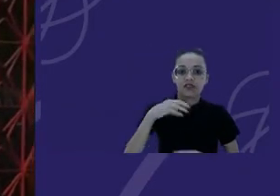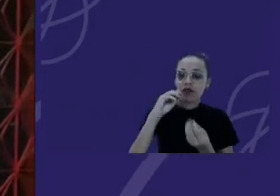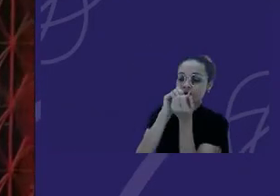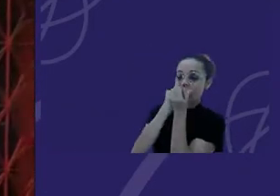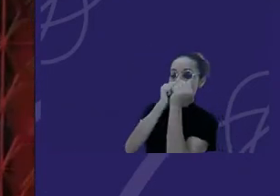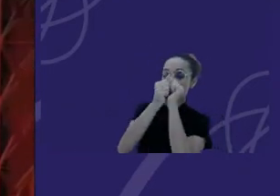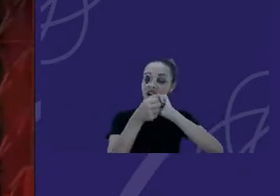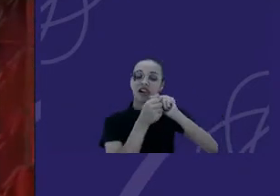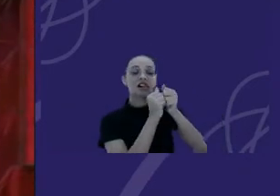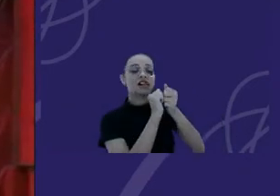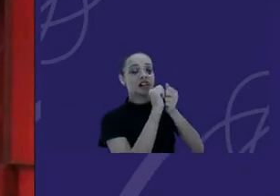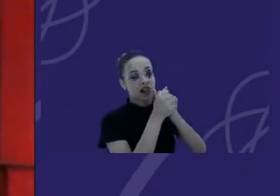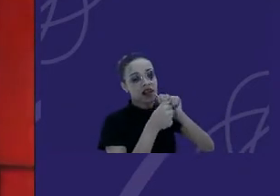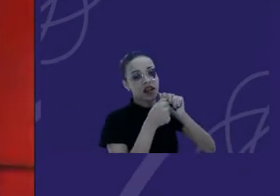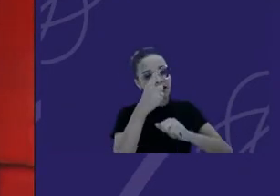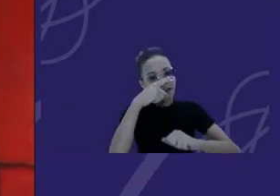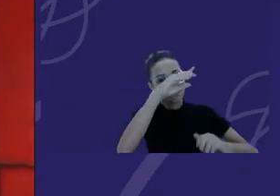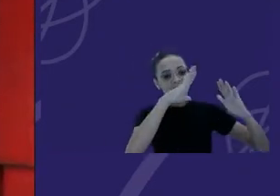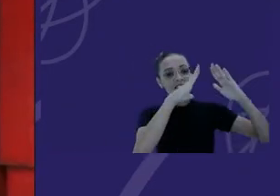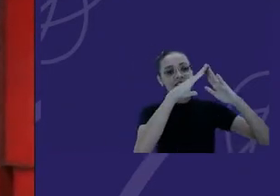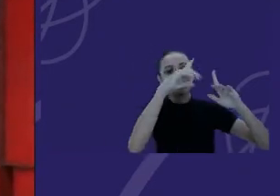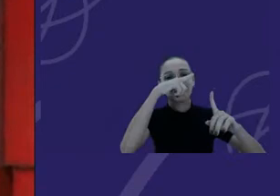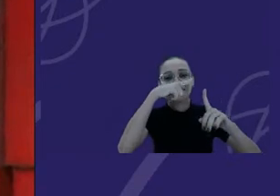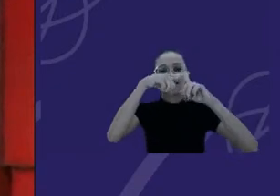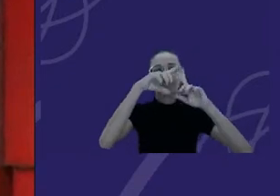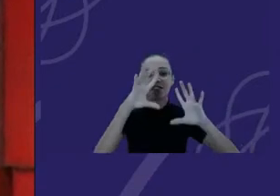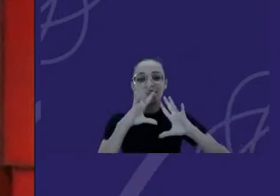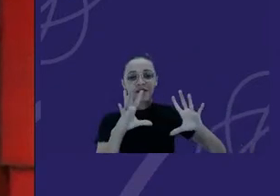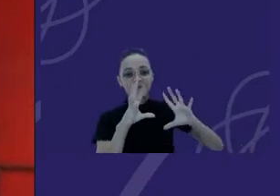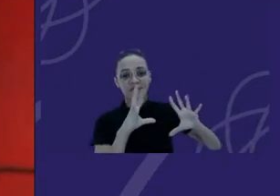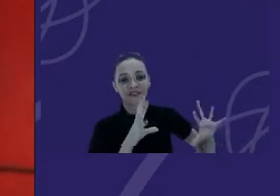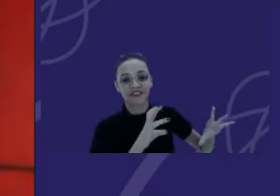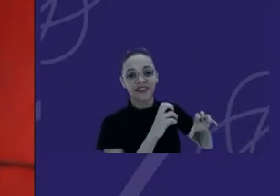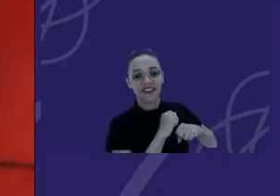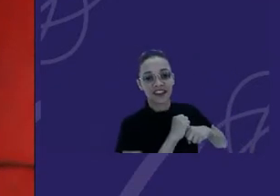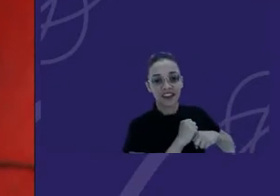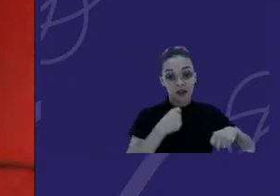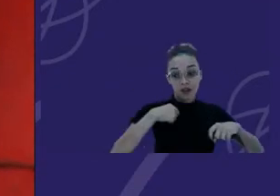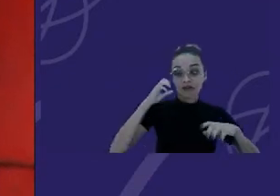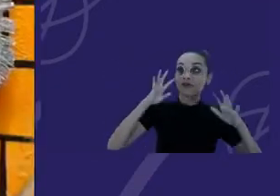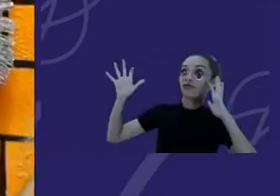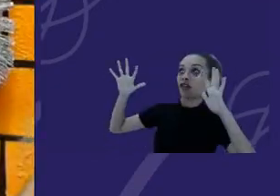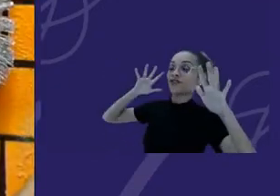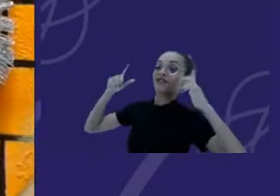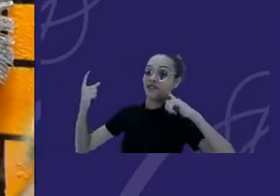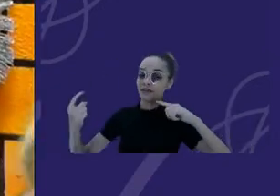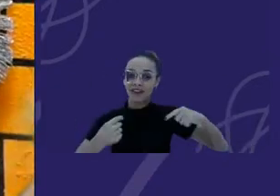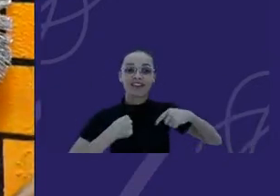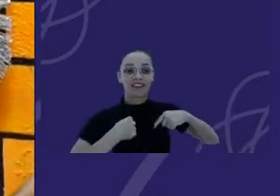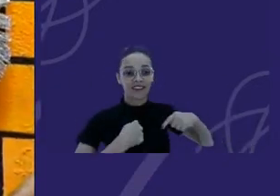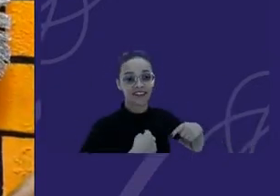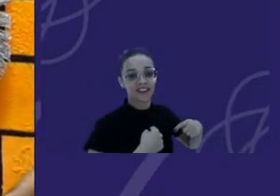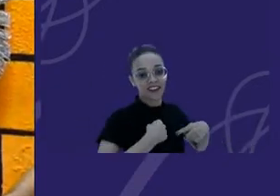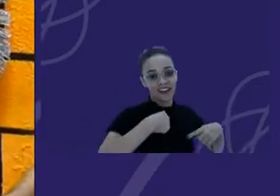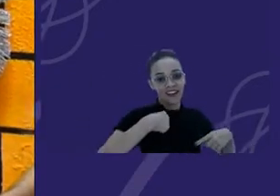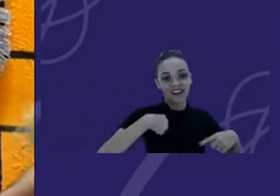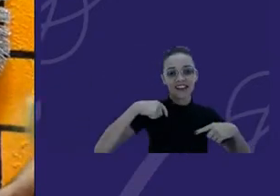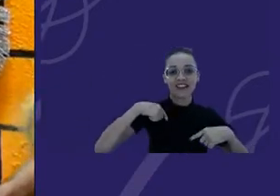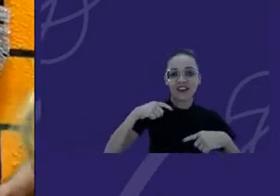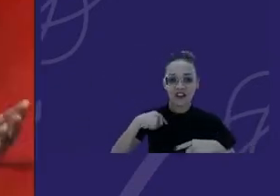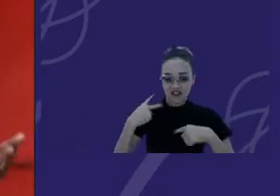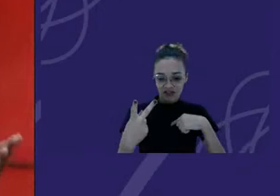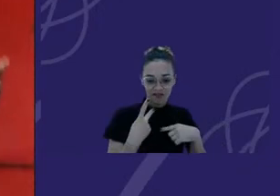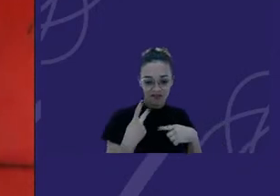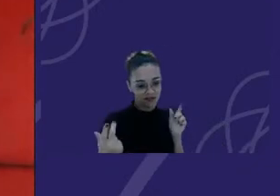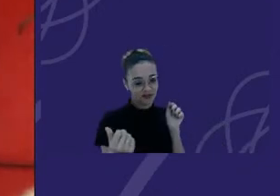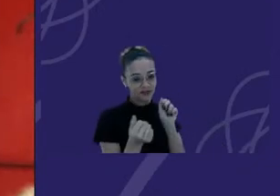puro na catedral do amor. Dois sonhos meus, bem junto aos